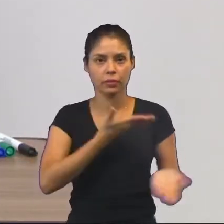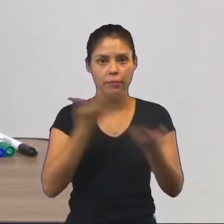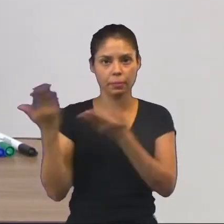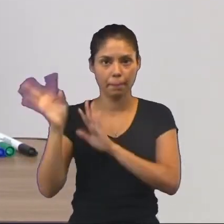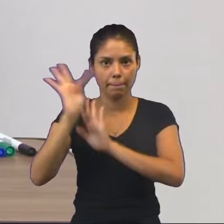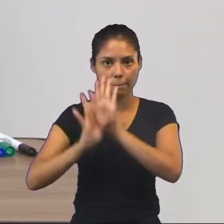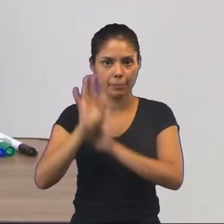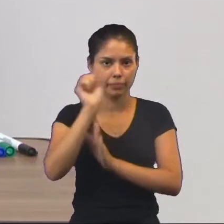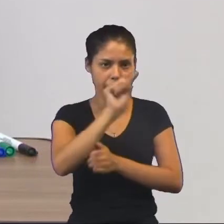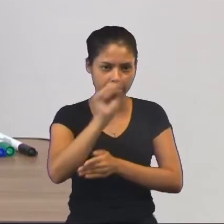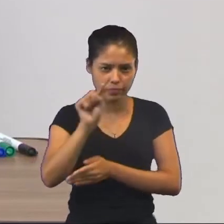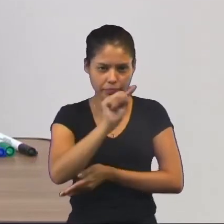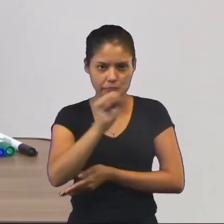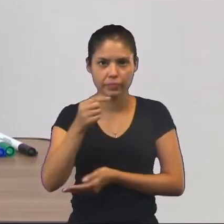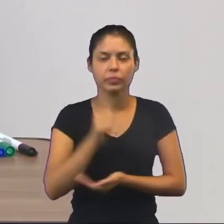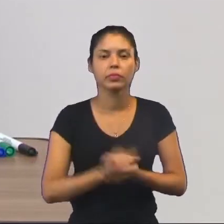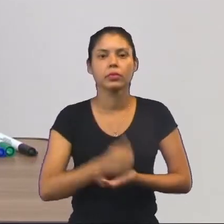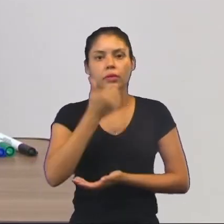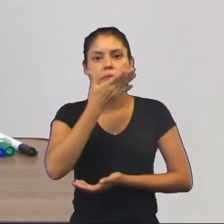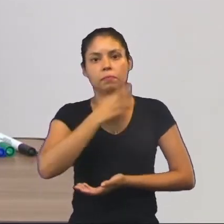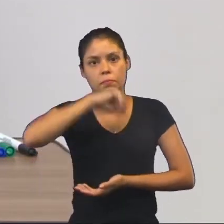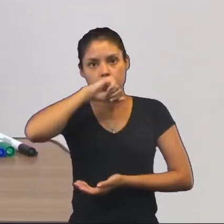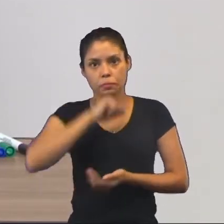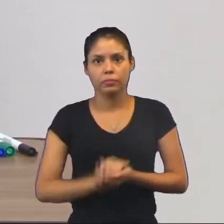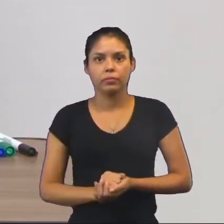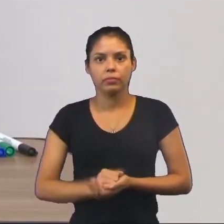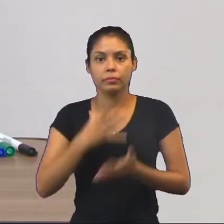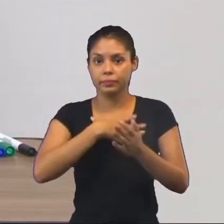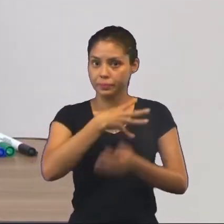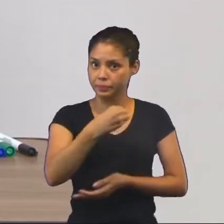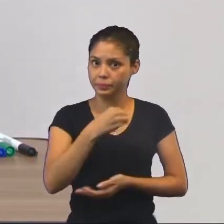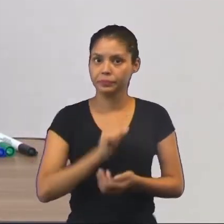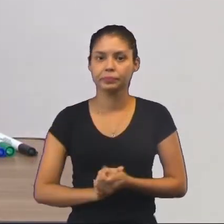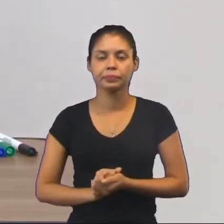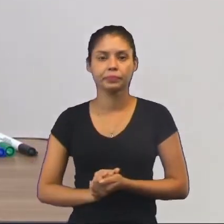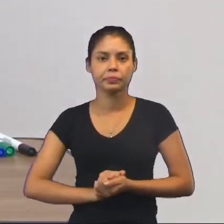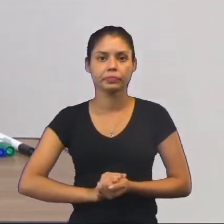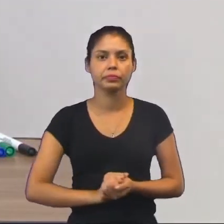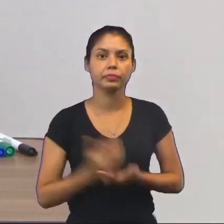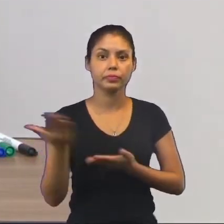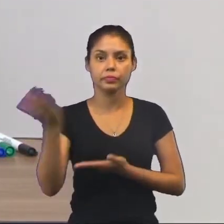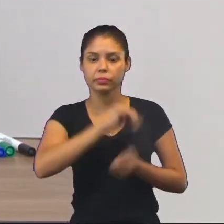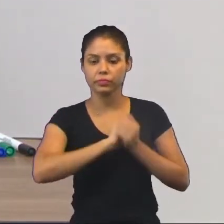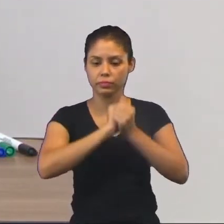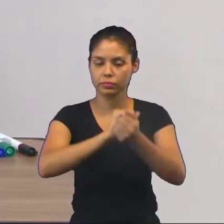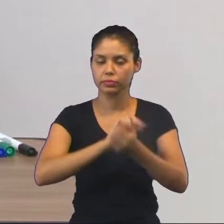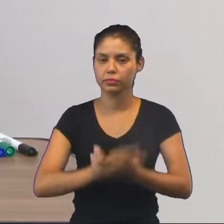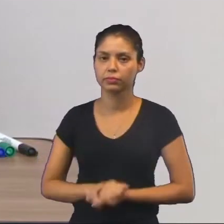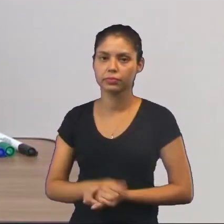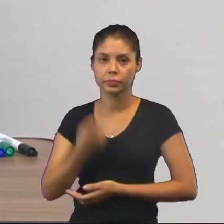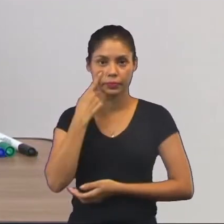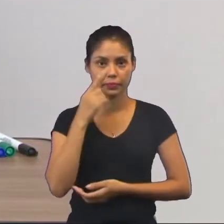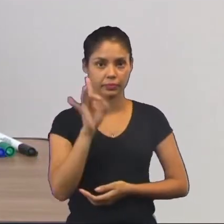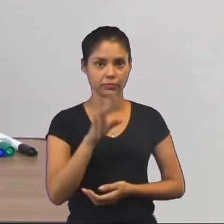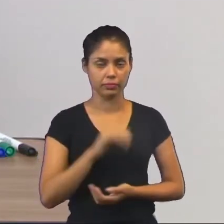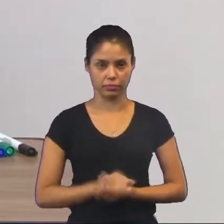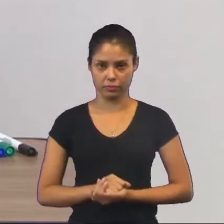e vamos grifar a fala do pai e a fala do filho. Vamos lá, então, juntos. Olha